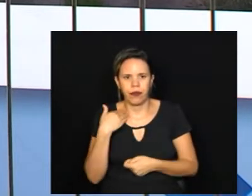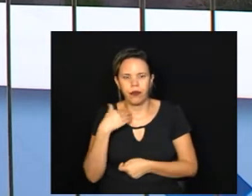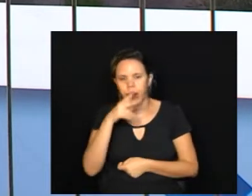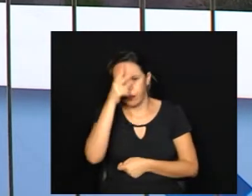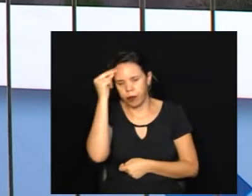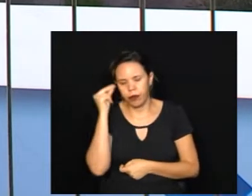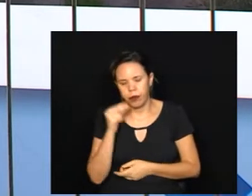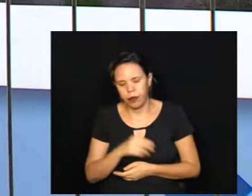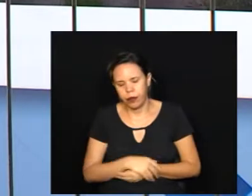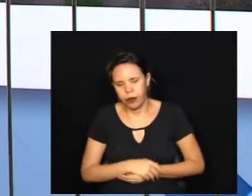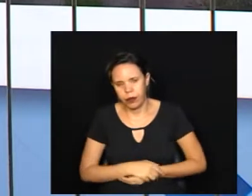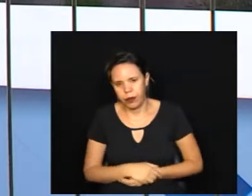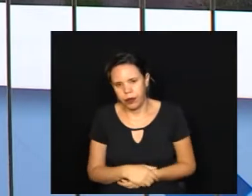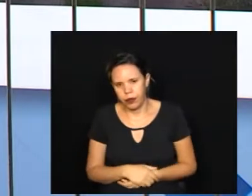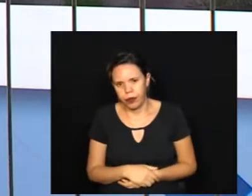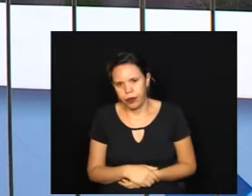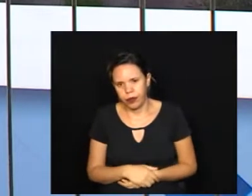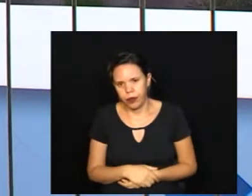públicos.